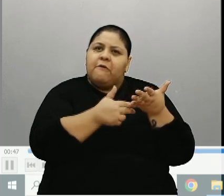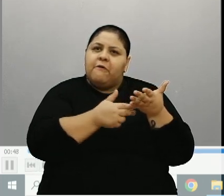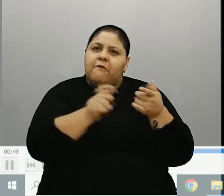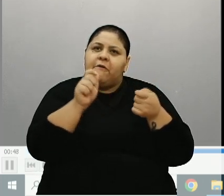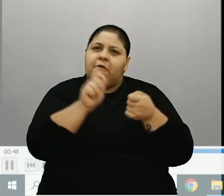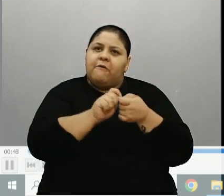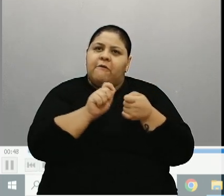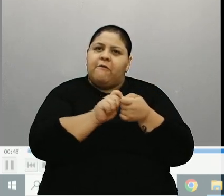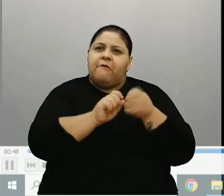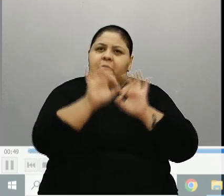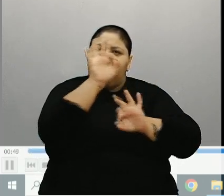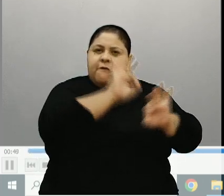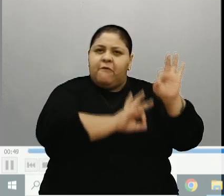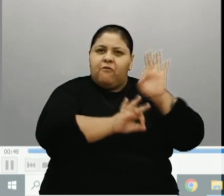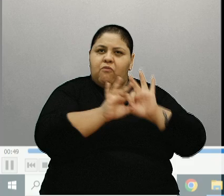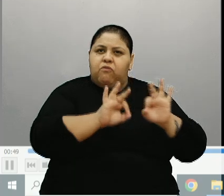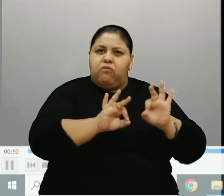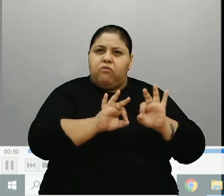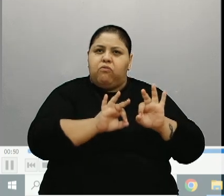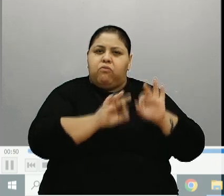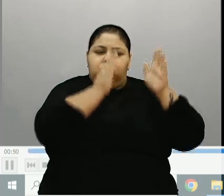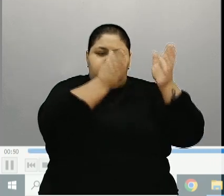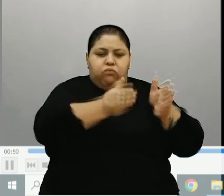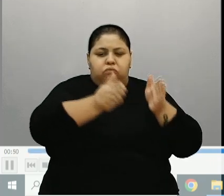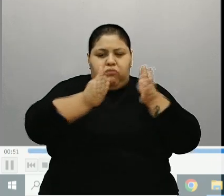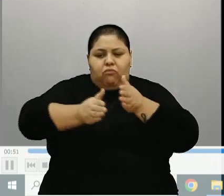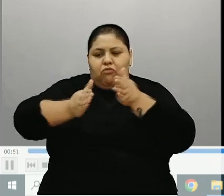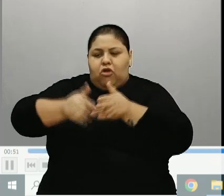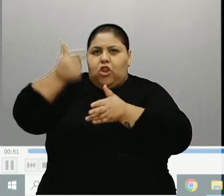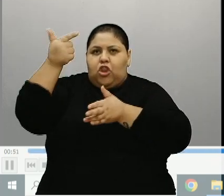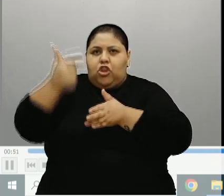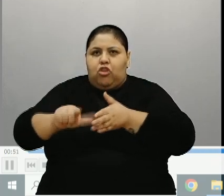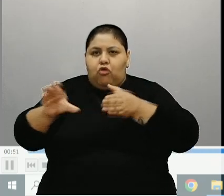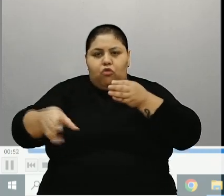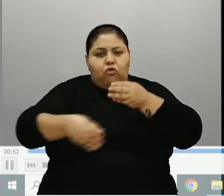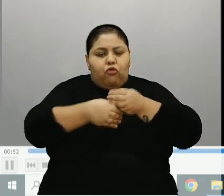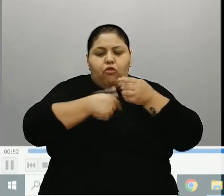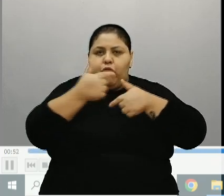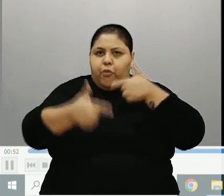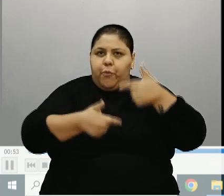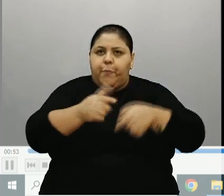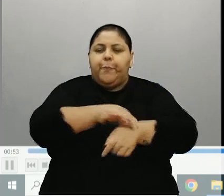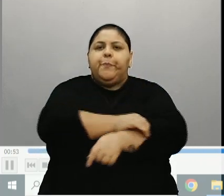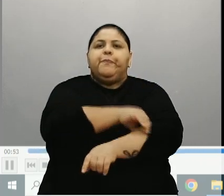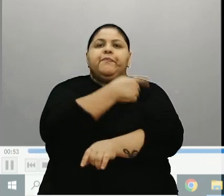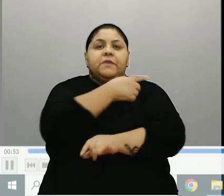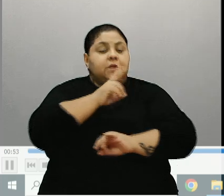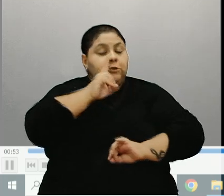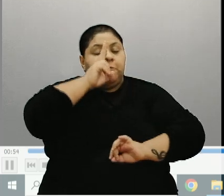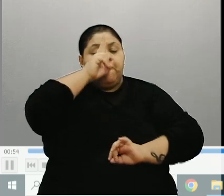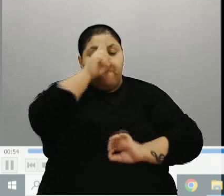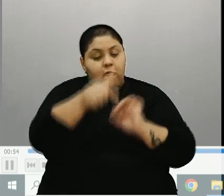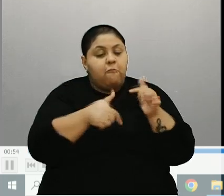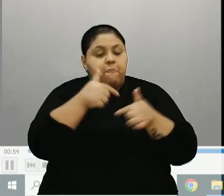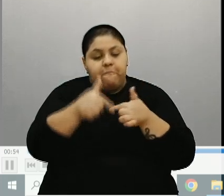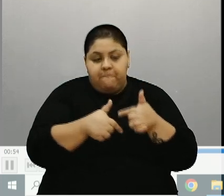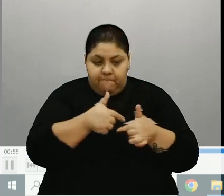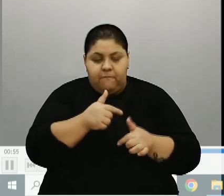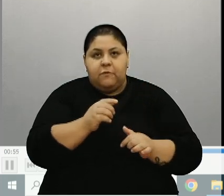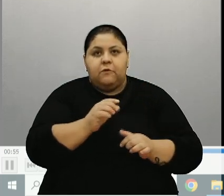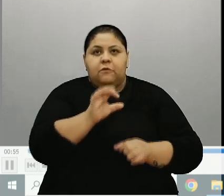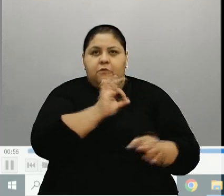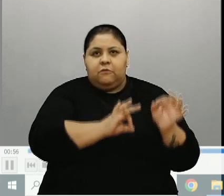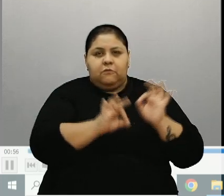taipa, foi feita uma galeria aí, então é mais um complemento do trabalho. E isto é a força-tarefa que está sendo coordenada